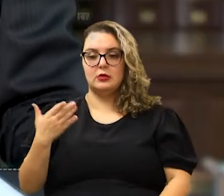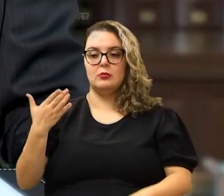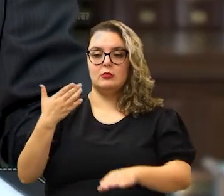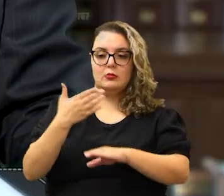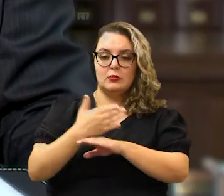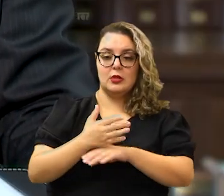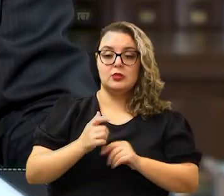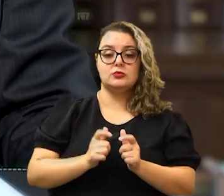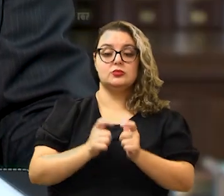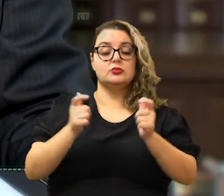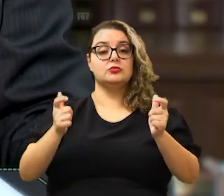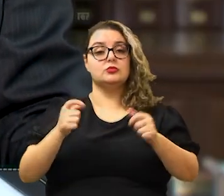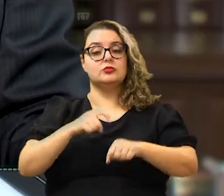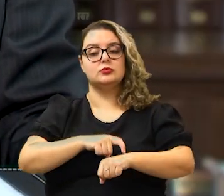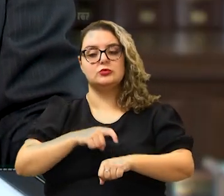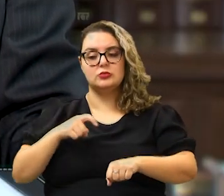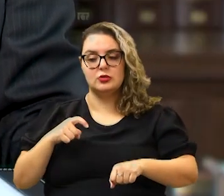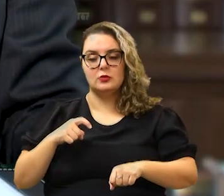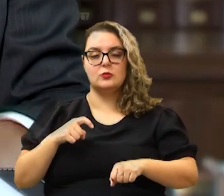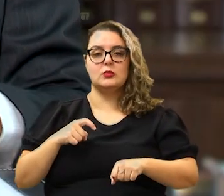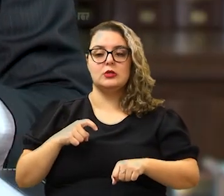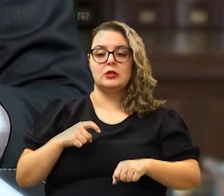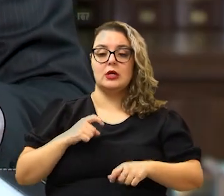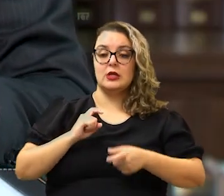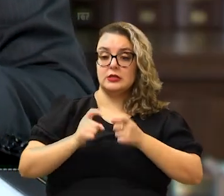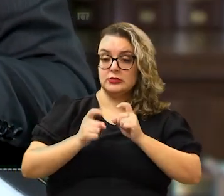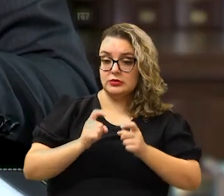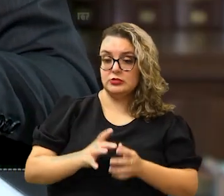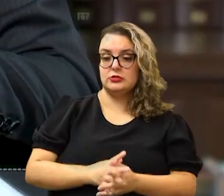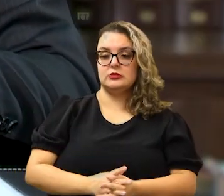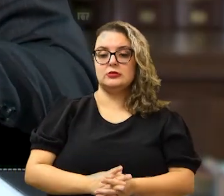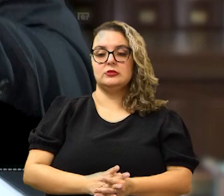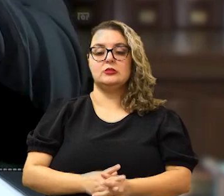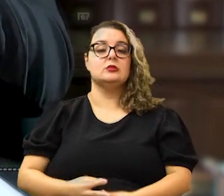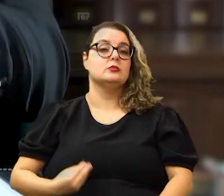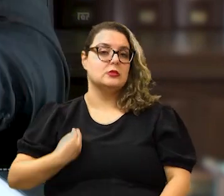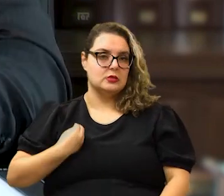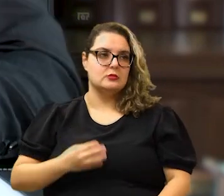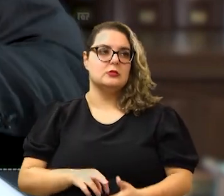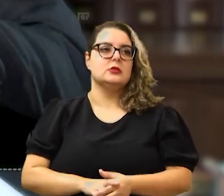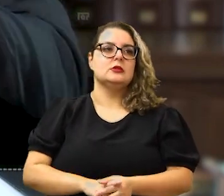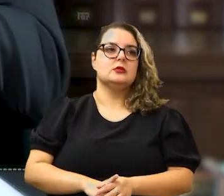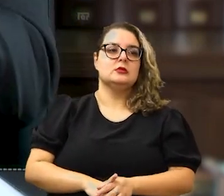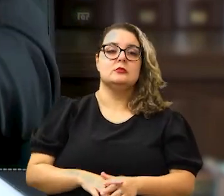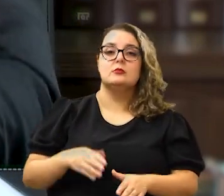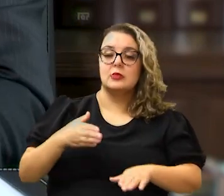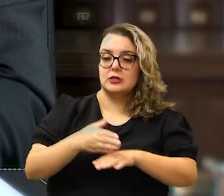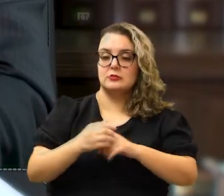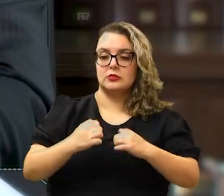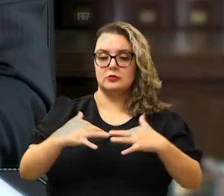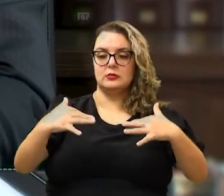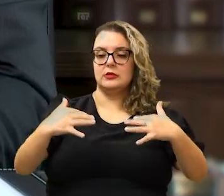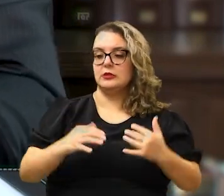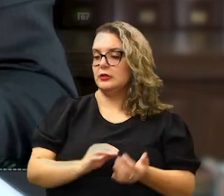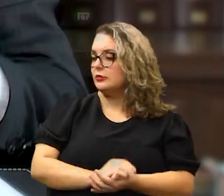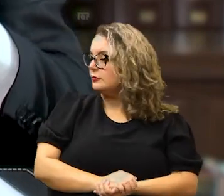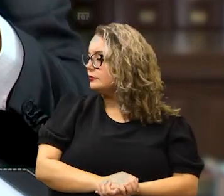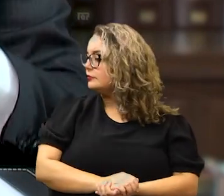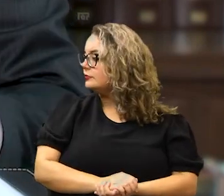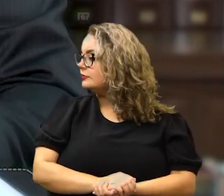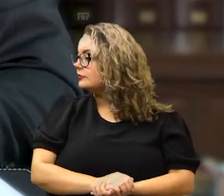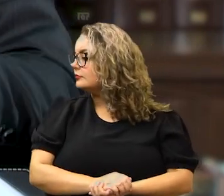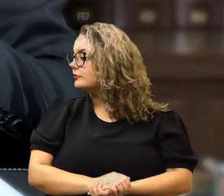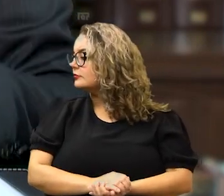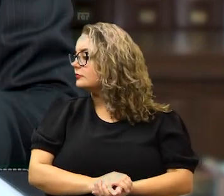E isso progressivamente, cada vez de uma forma cada vez mais robusta e mais participativa.